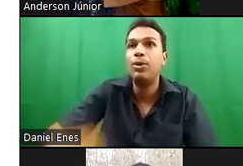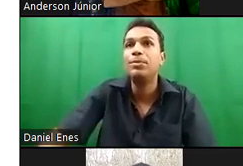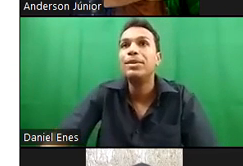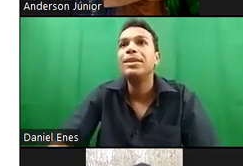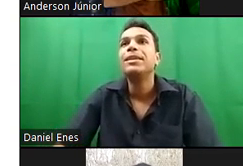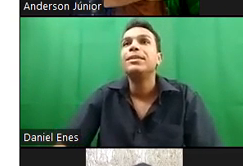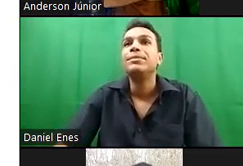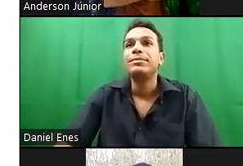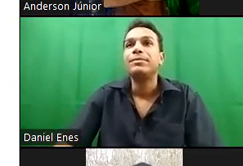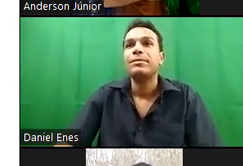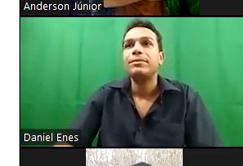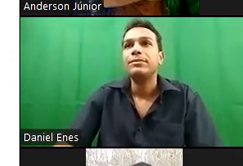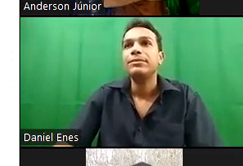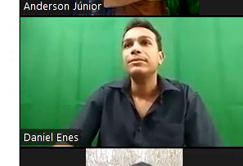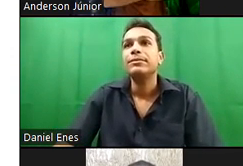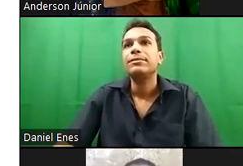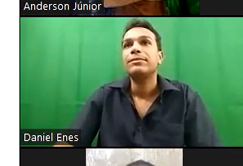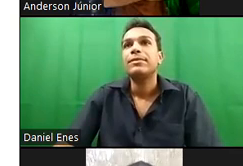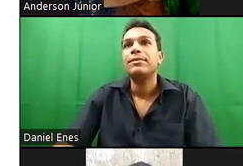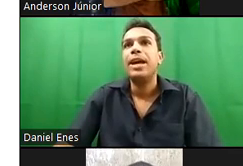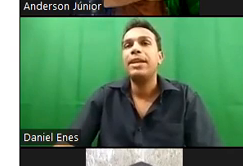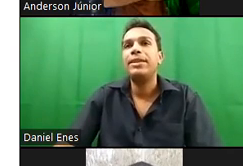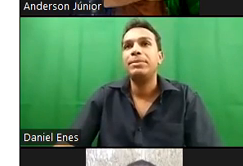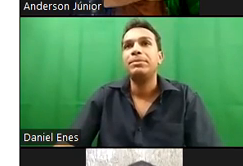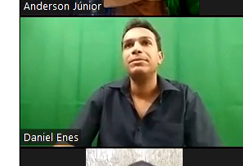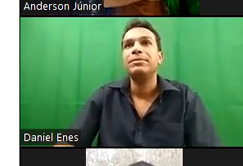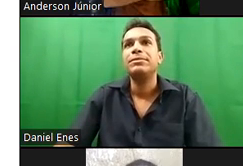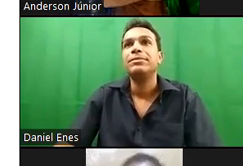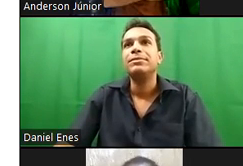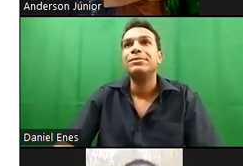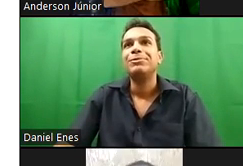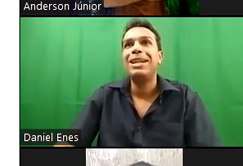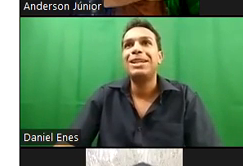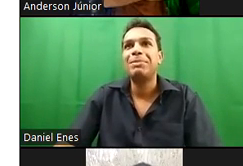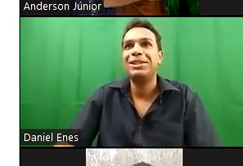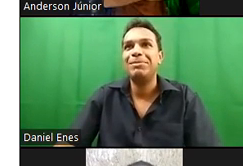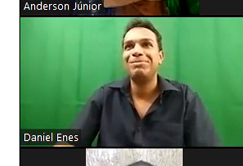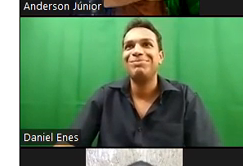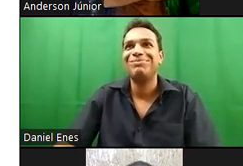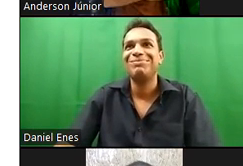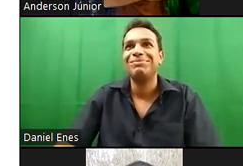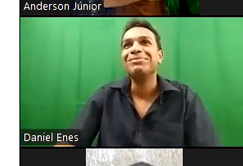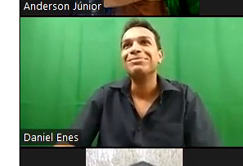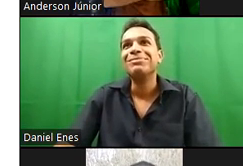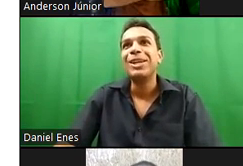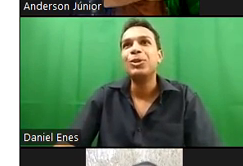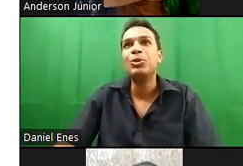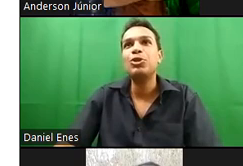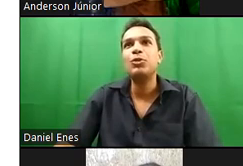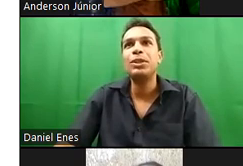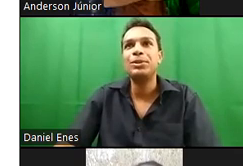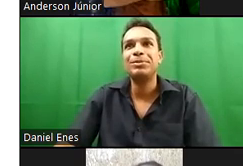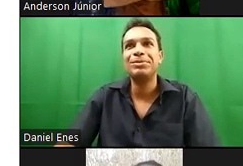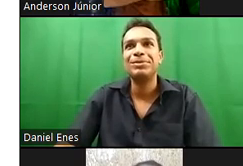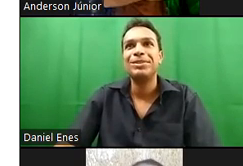bom? Beleza. Obrigada, Daniel. Nada. Fale, Camila. Eu não estou